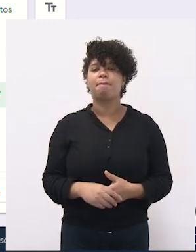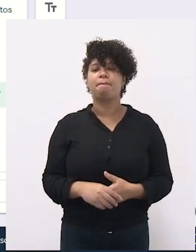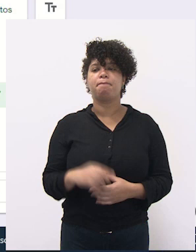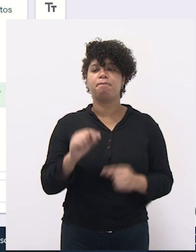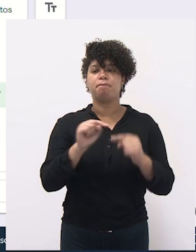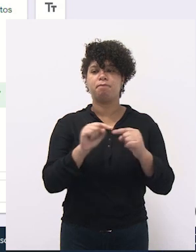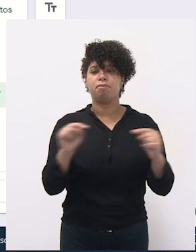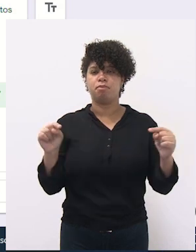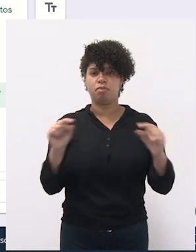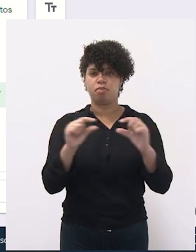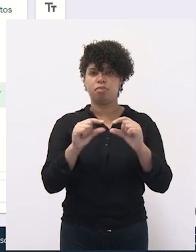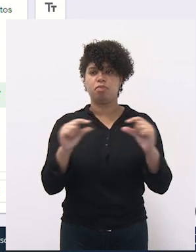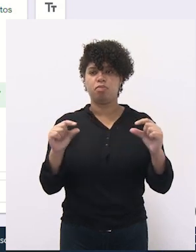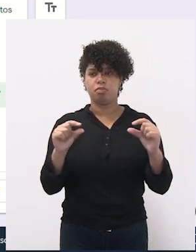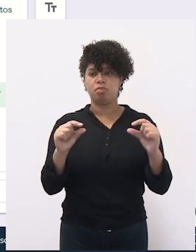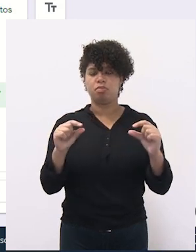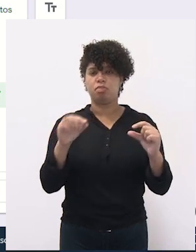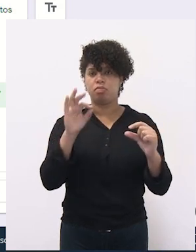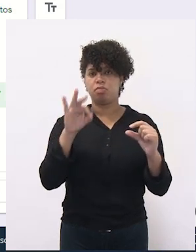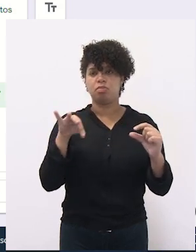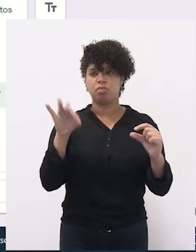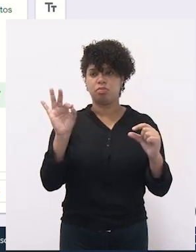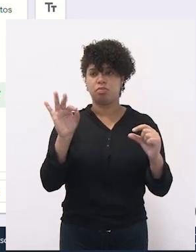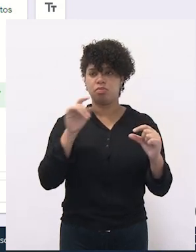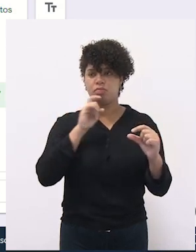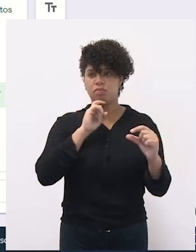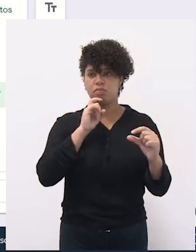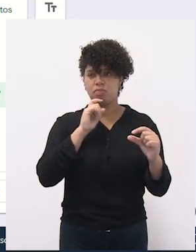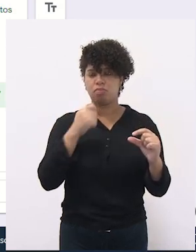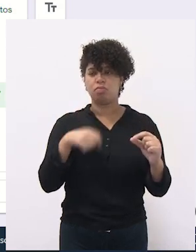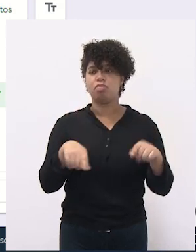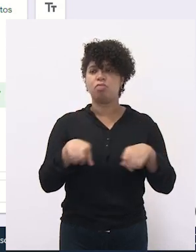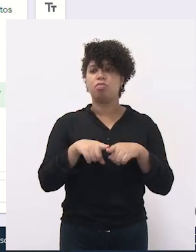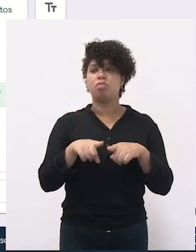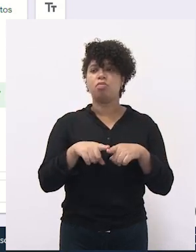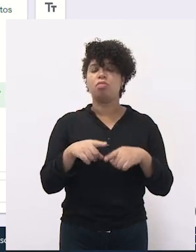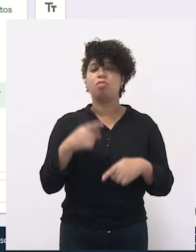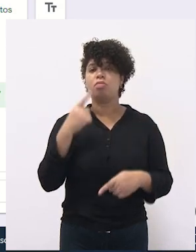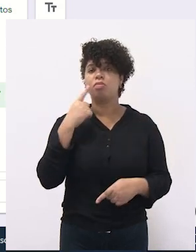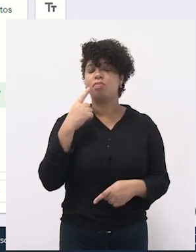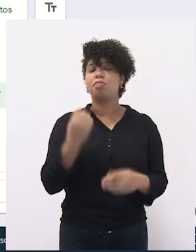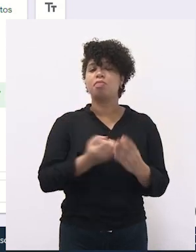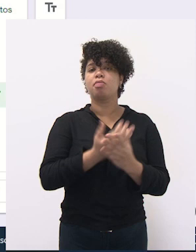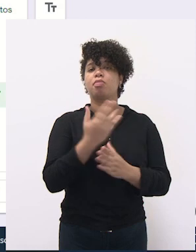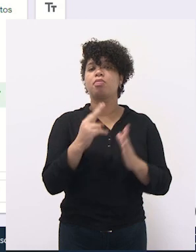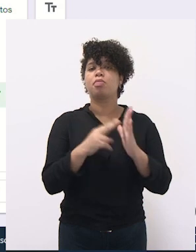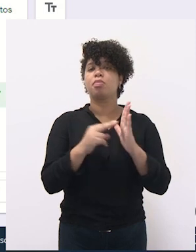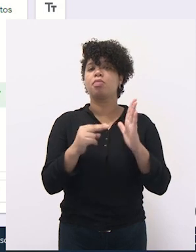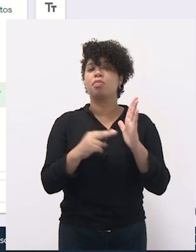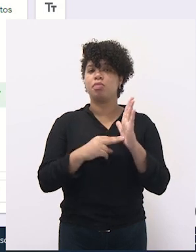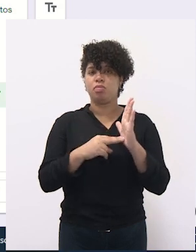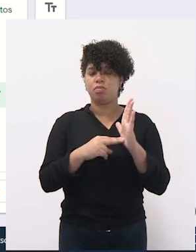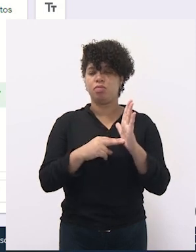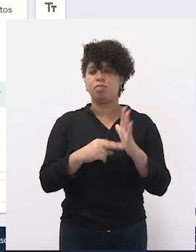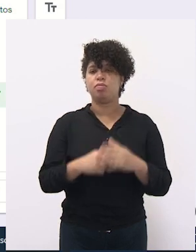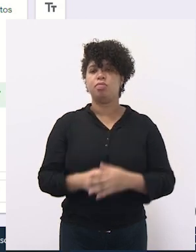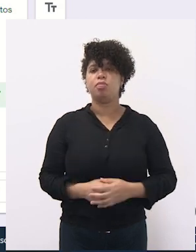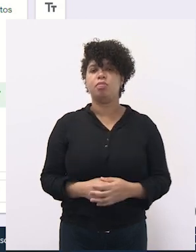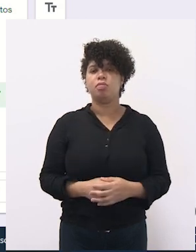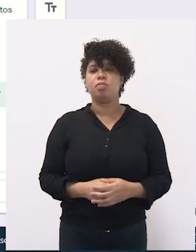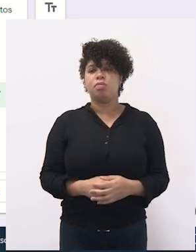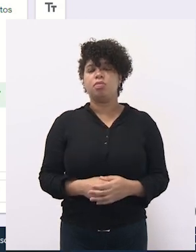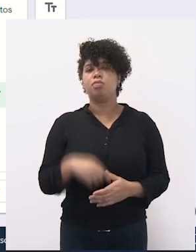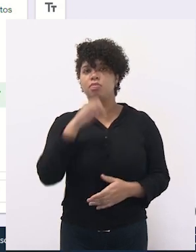marca a resposta correta, lembrando que é sempre interessante prestar atenção na pontuação, né? Então a minha pergunta vale